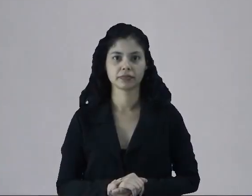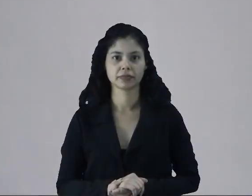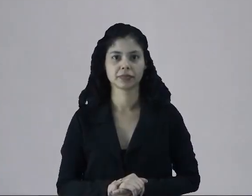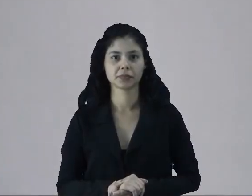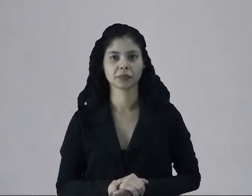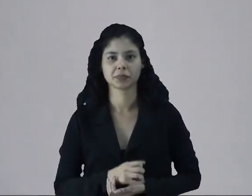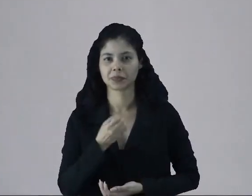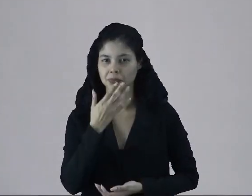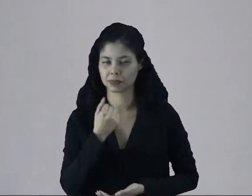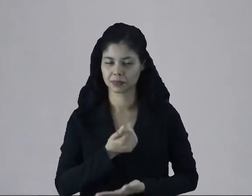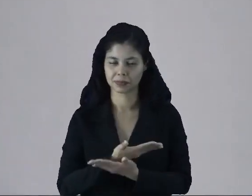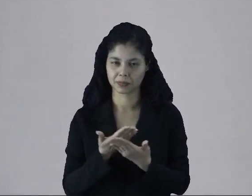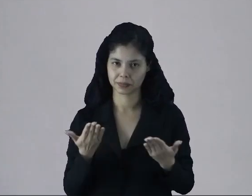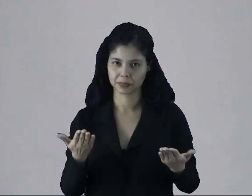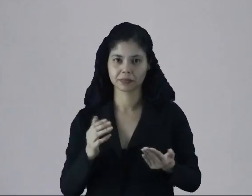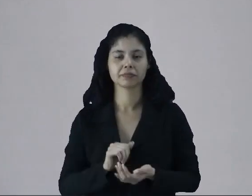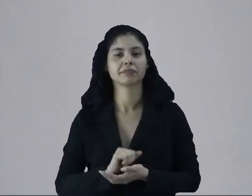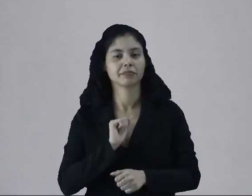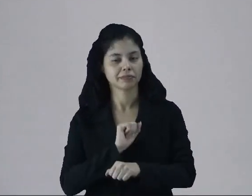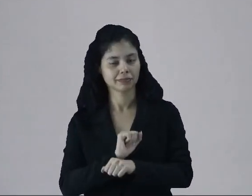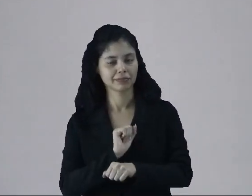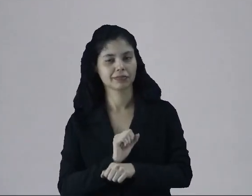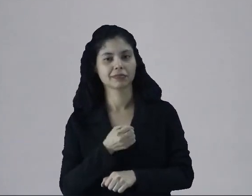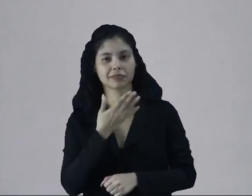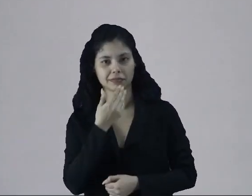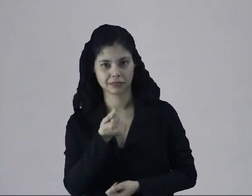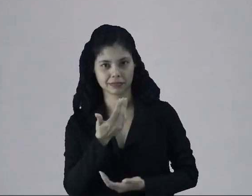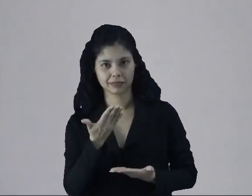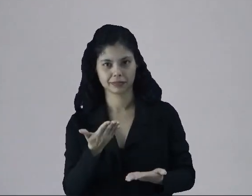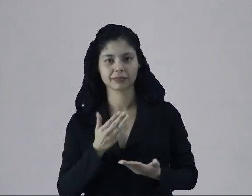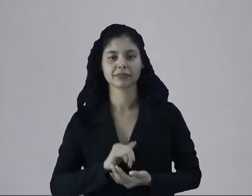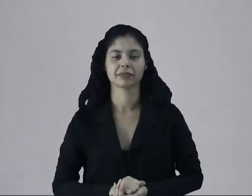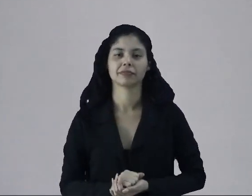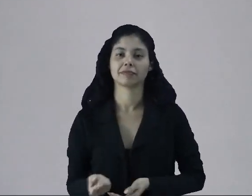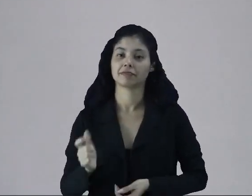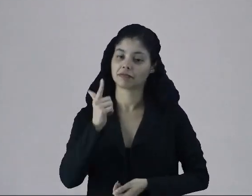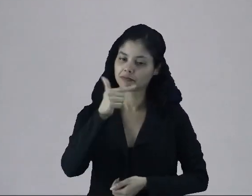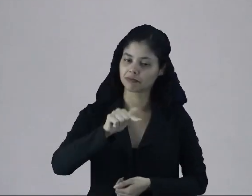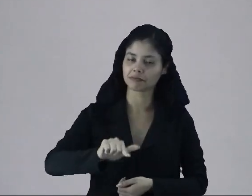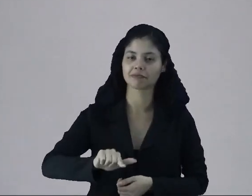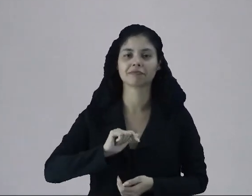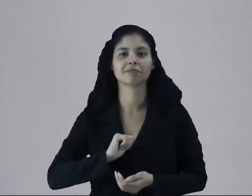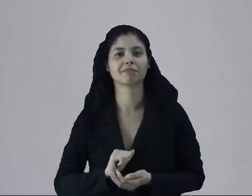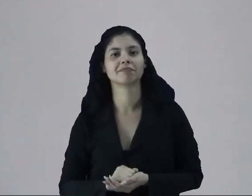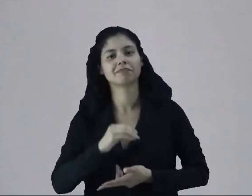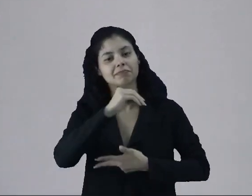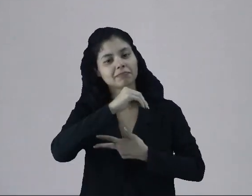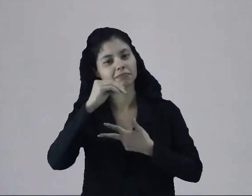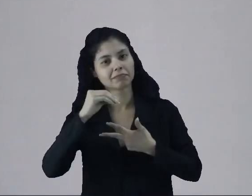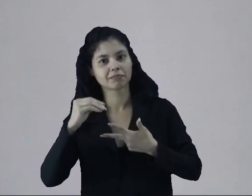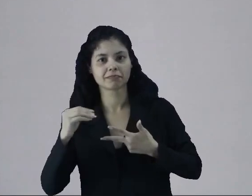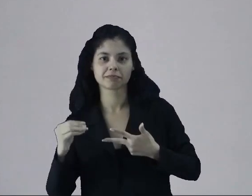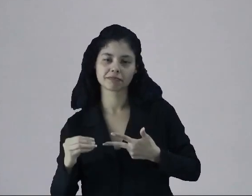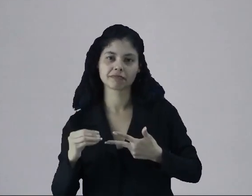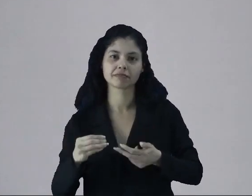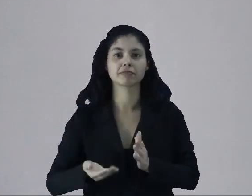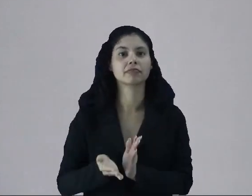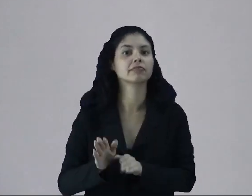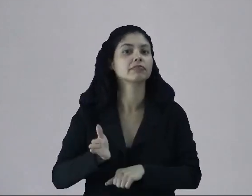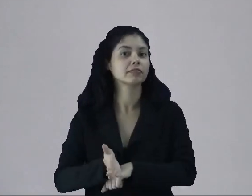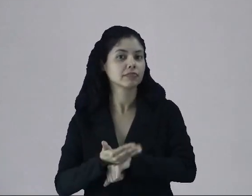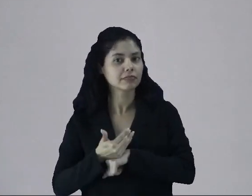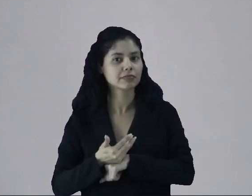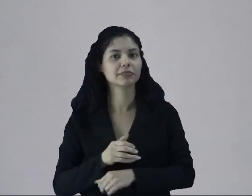Fala, gente, tudo bem? Espero que vocês estejam bem. Mais uma vez estamos aqui no Pré-ENEM para que você tenha acesso